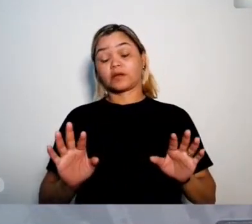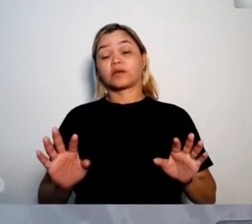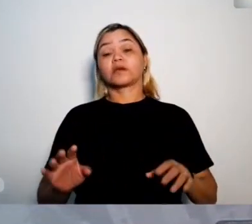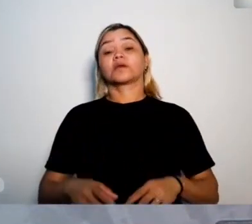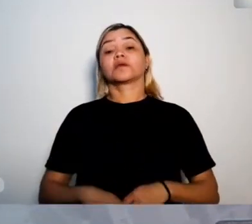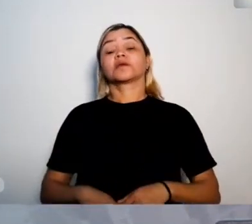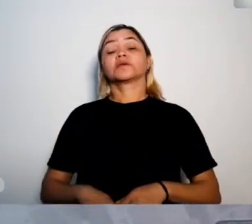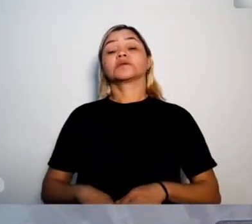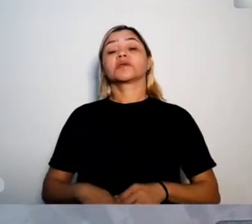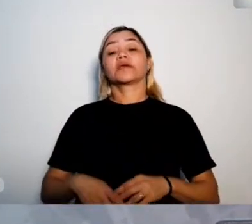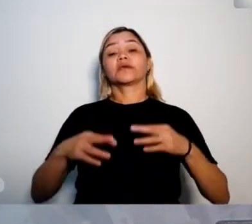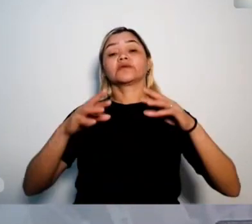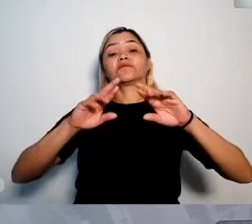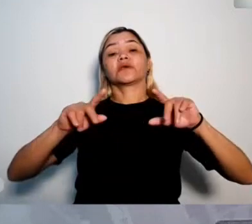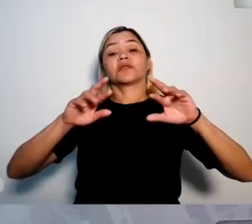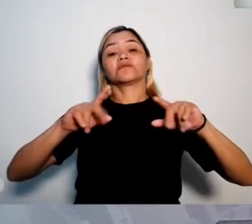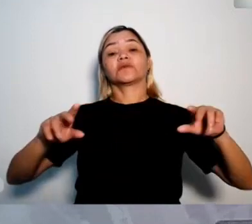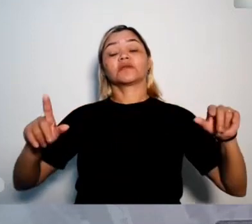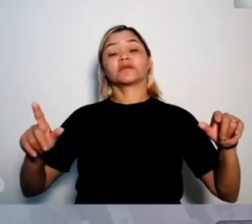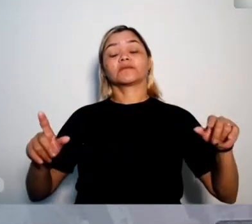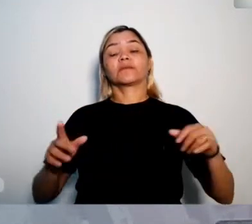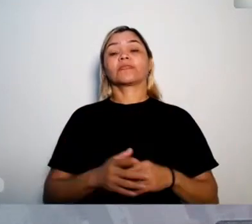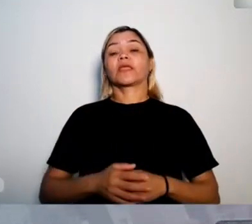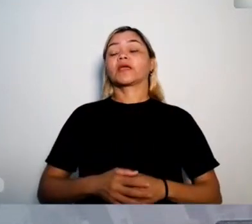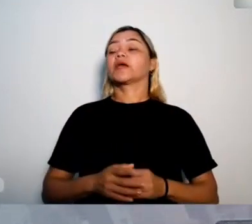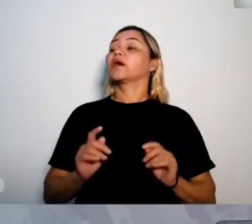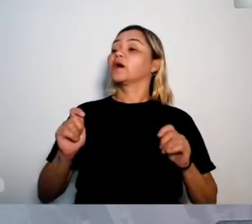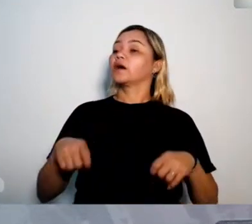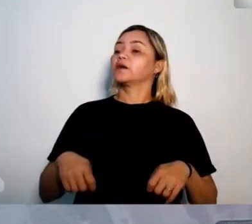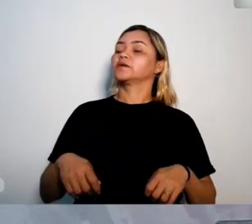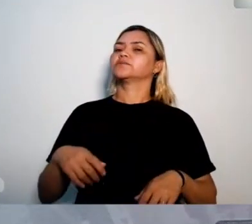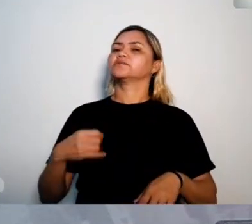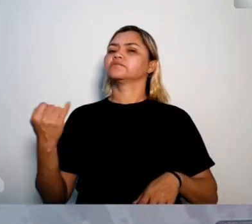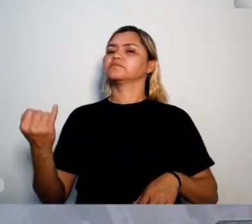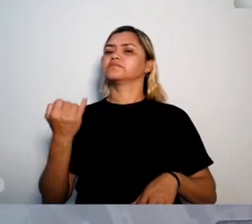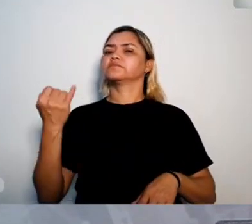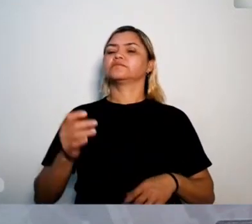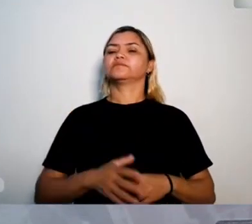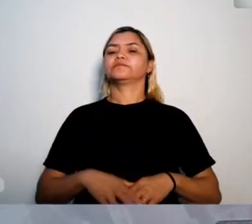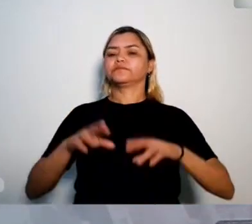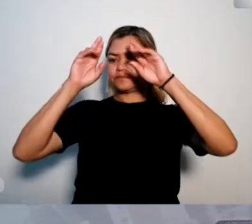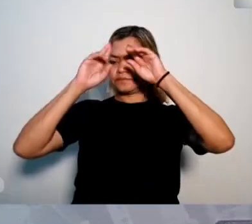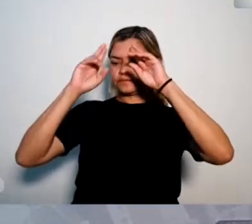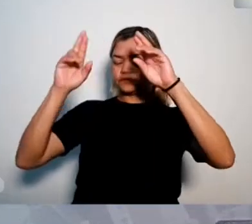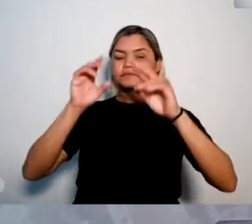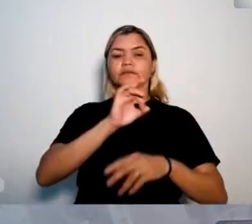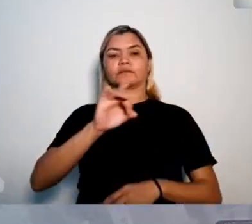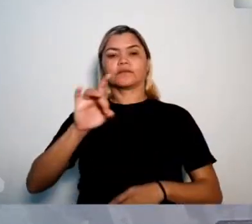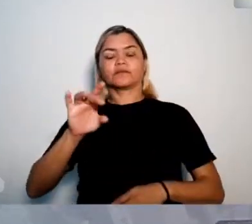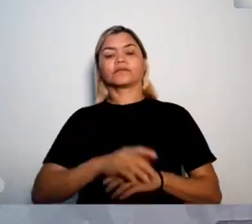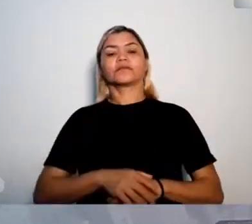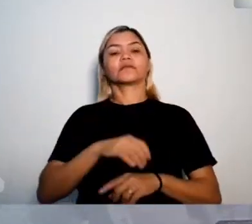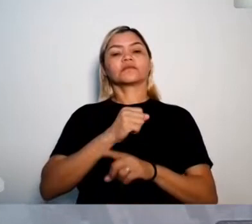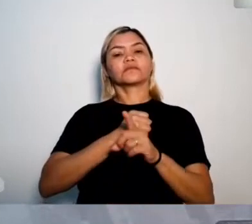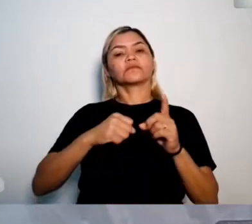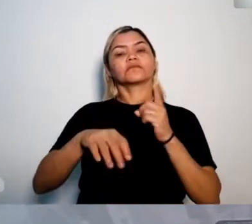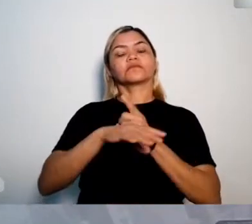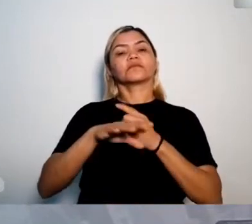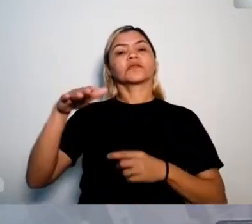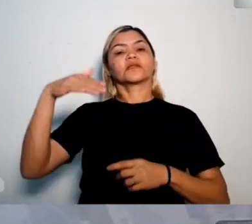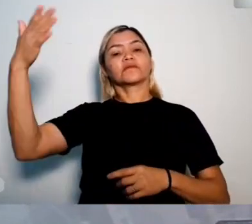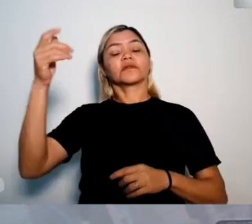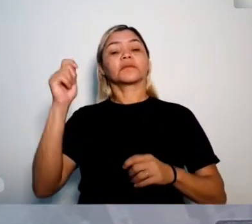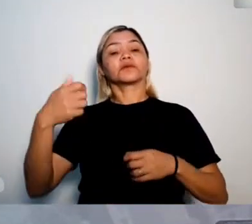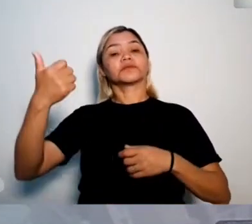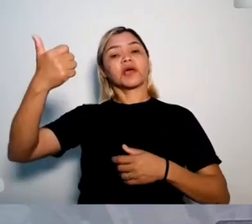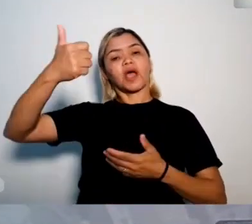posições iguais, mas eu acho que é importante que a gente respeite a posição um do outro aqui dentro, para que a sociedade lá fora possa avaliar a